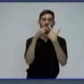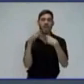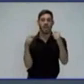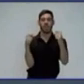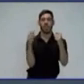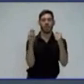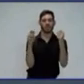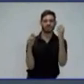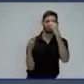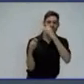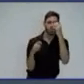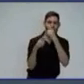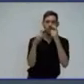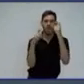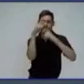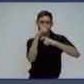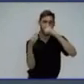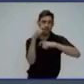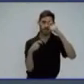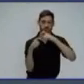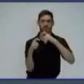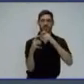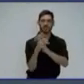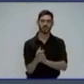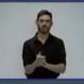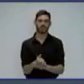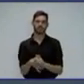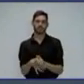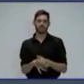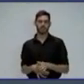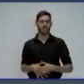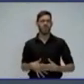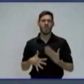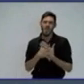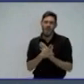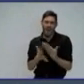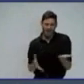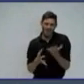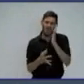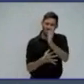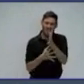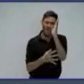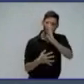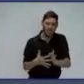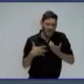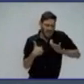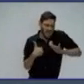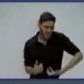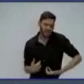abusiva e da mentira. Já começa a ficar cansativo no Brasil ter